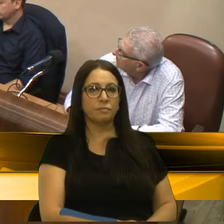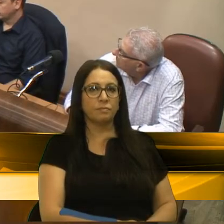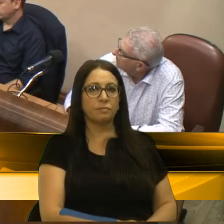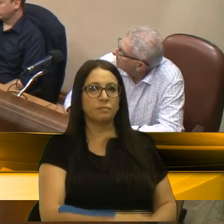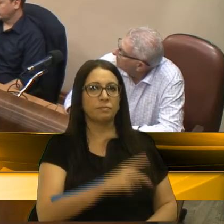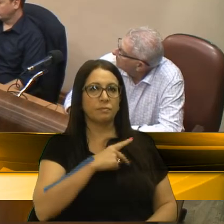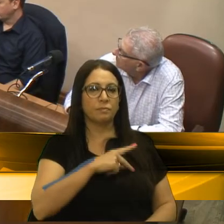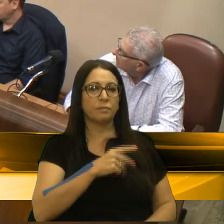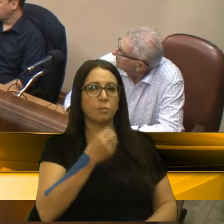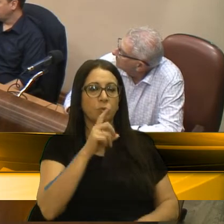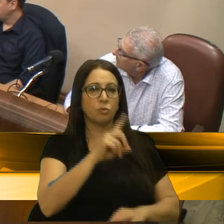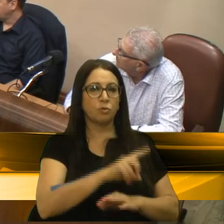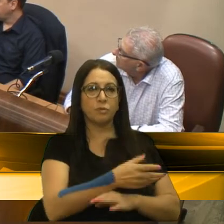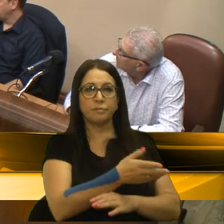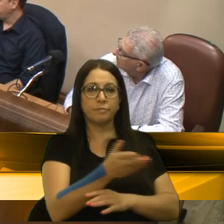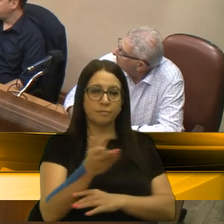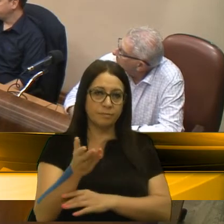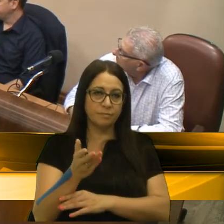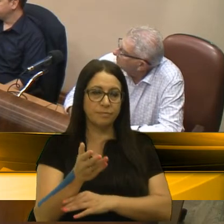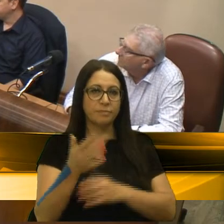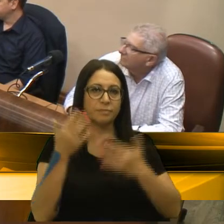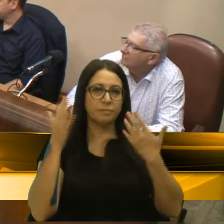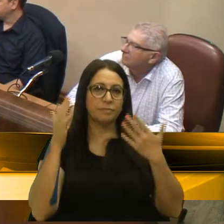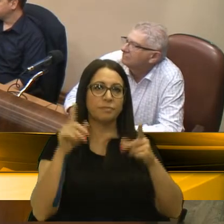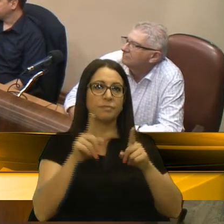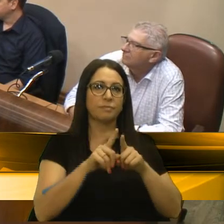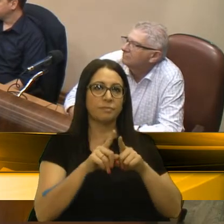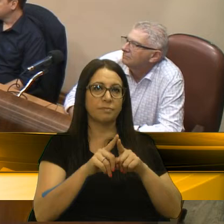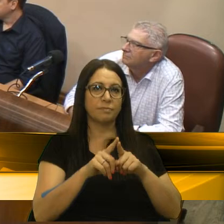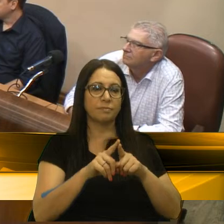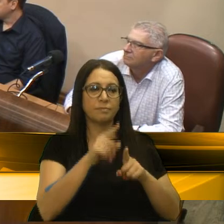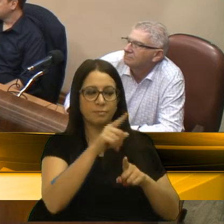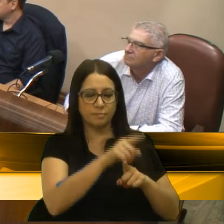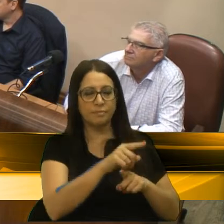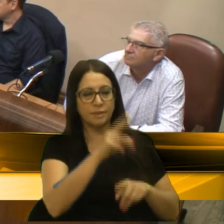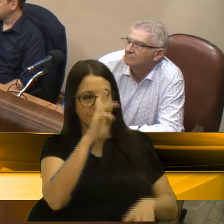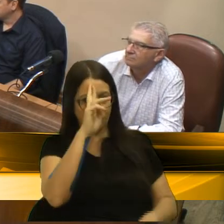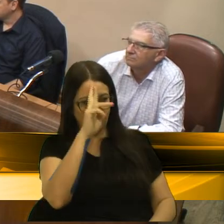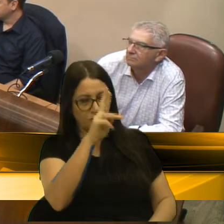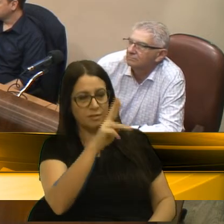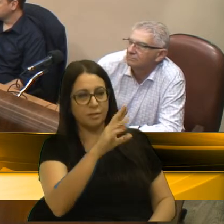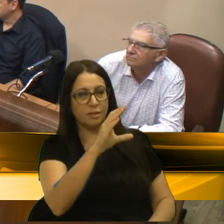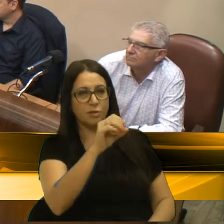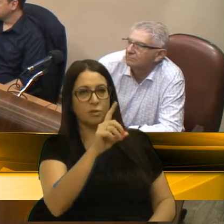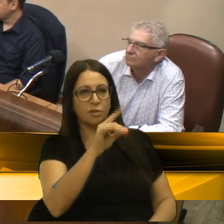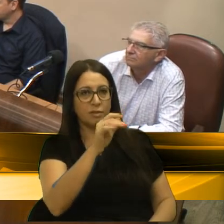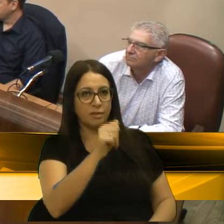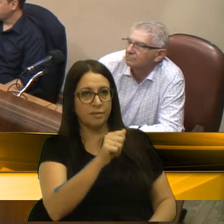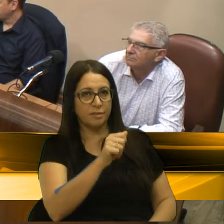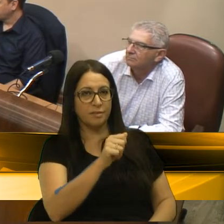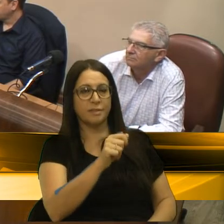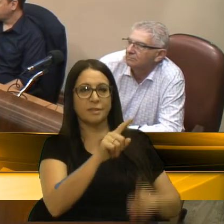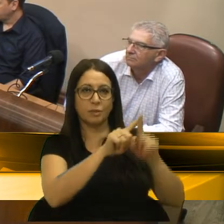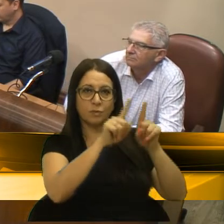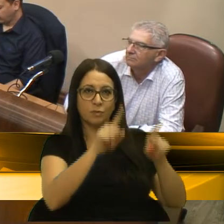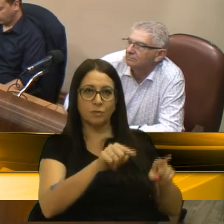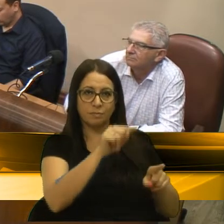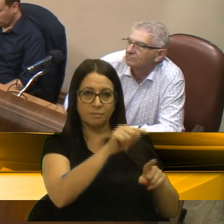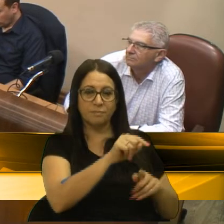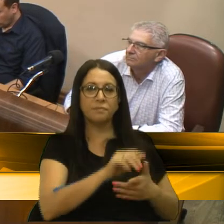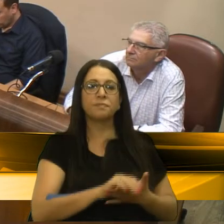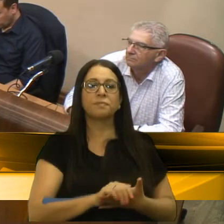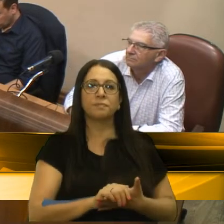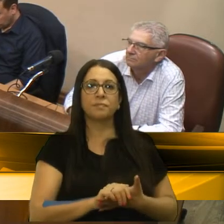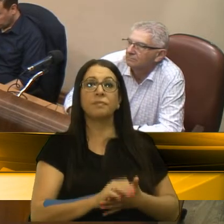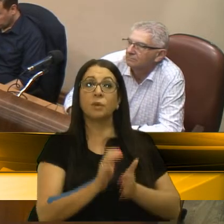Senhor presidente, bom dia a todos. Parabenizar também o senhor Nestor Basso, diretor da Codeca, os servidores que estão aqui,